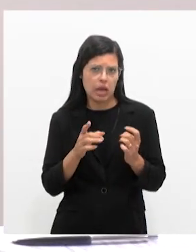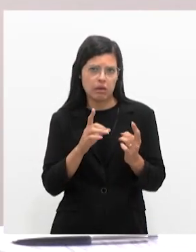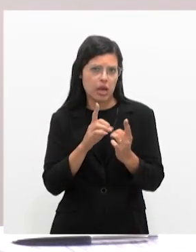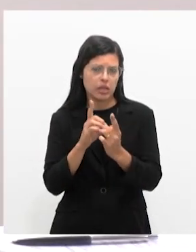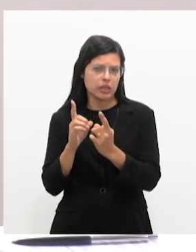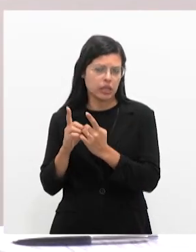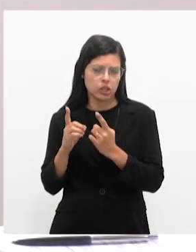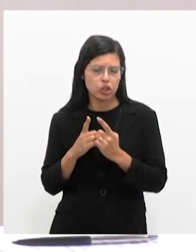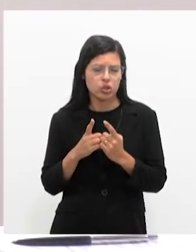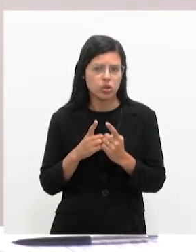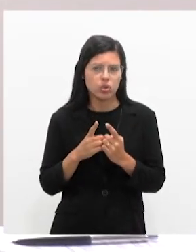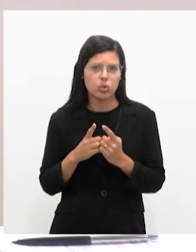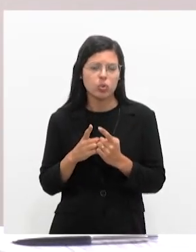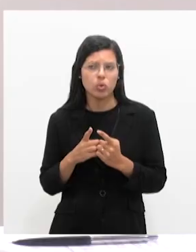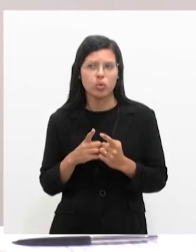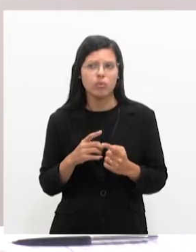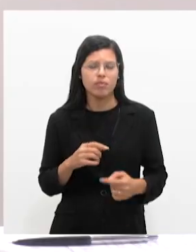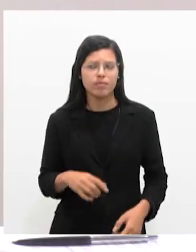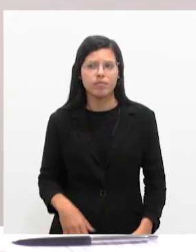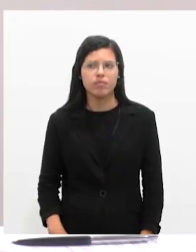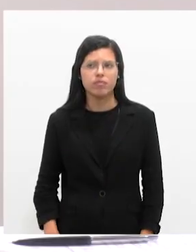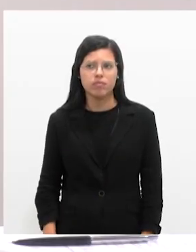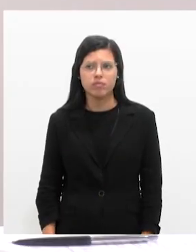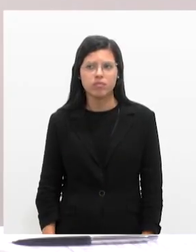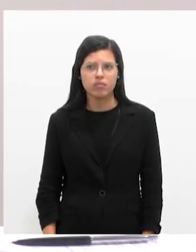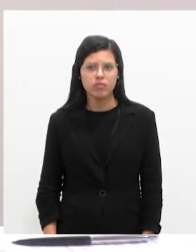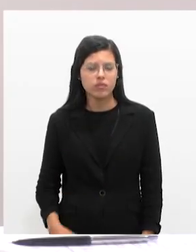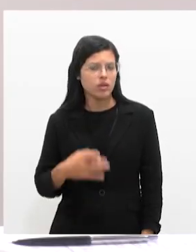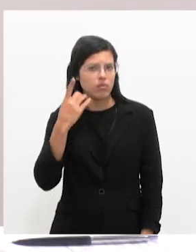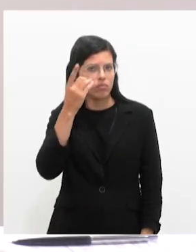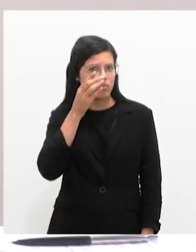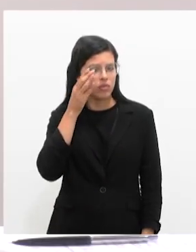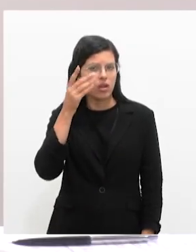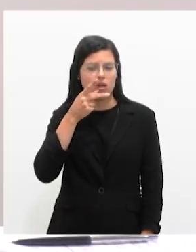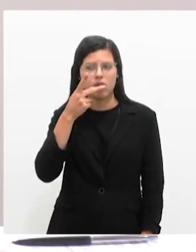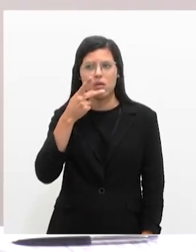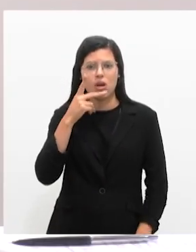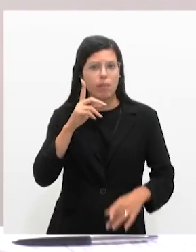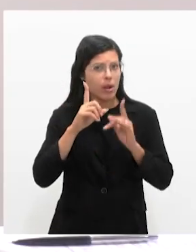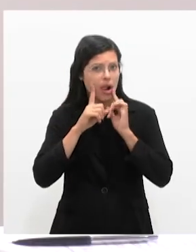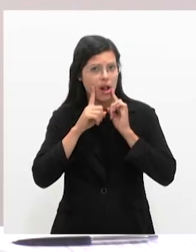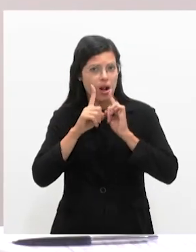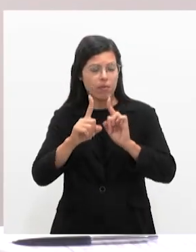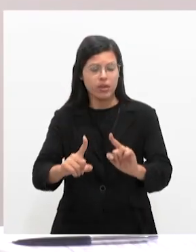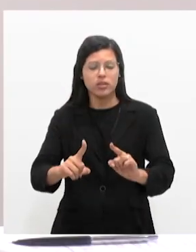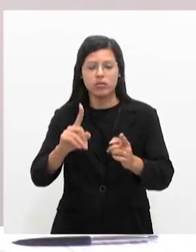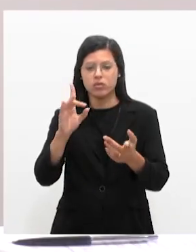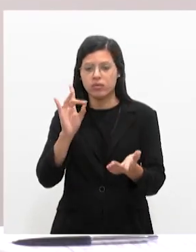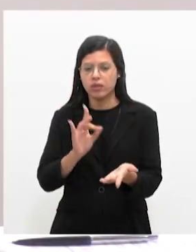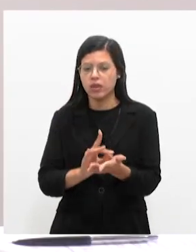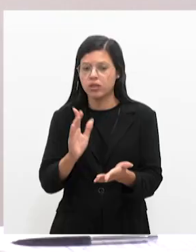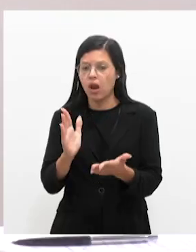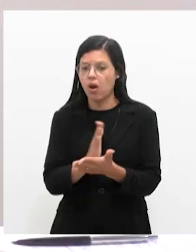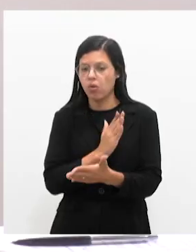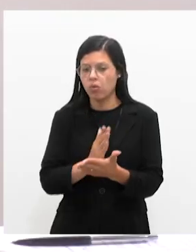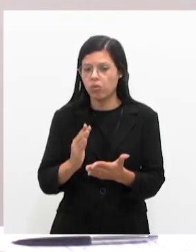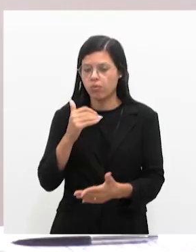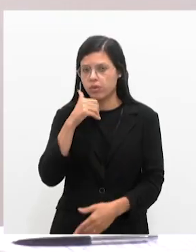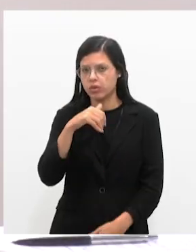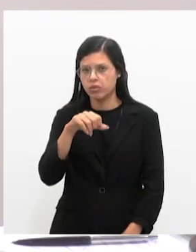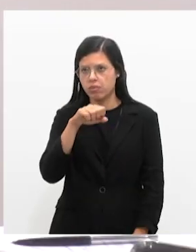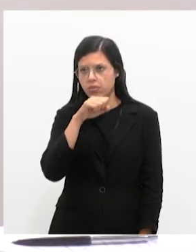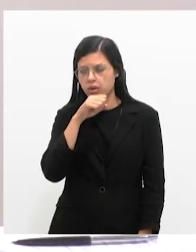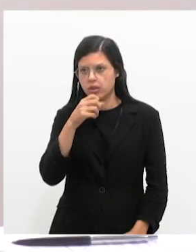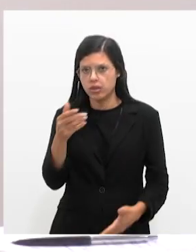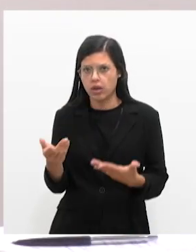busque uma opção. E muito vinculado ao que a deputada Célia disse. Essa é uma reclamação real. Algumas mães que optam em voltar